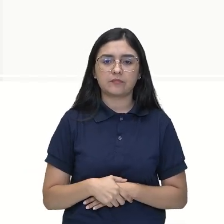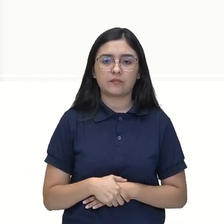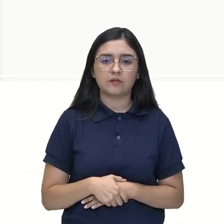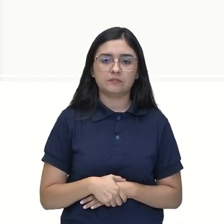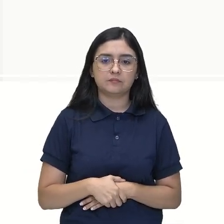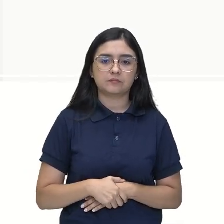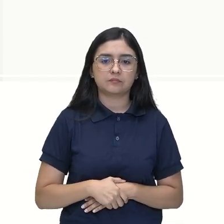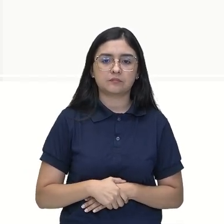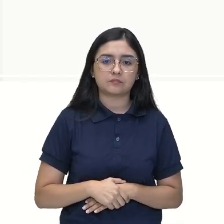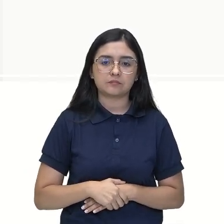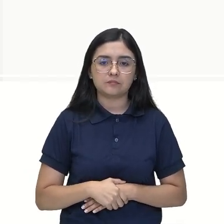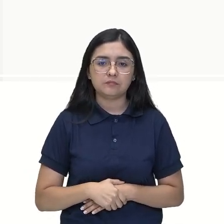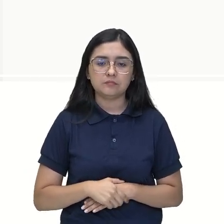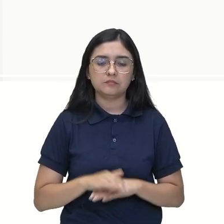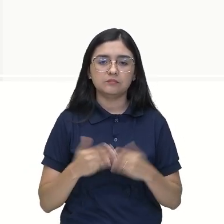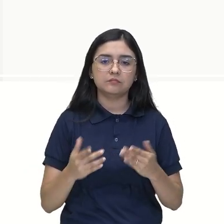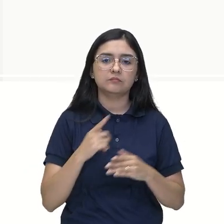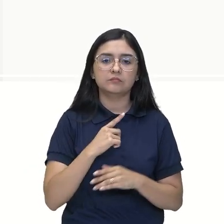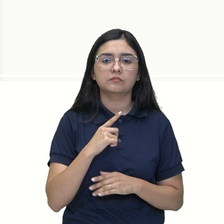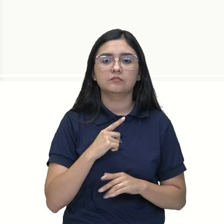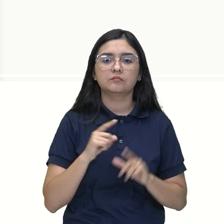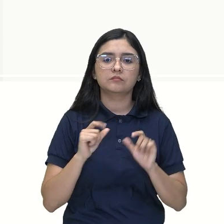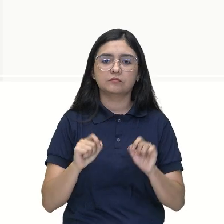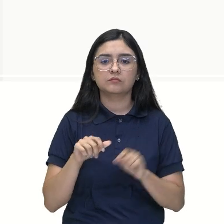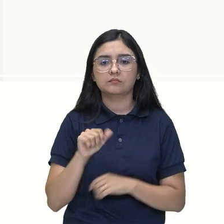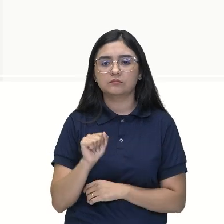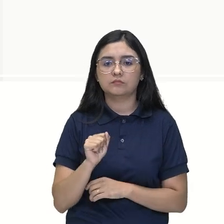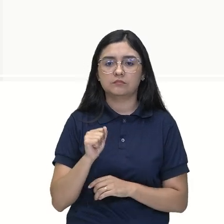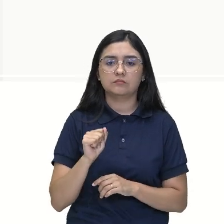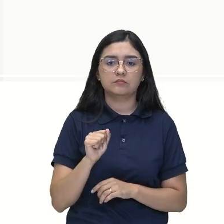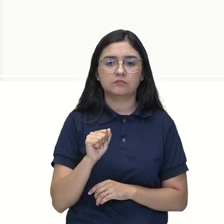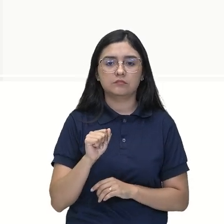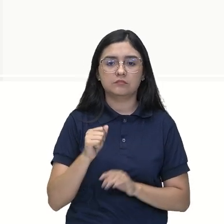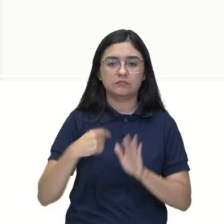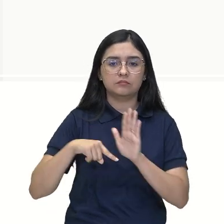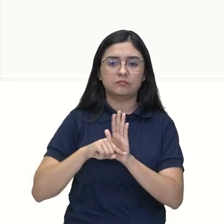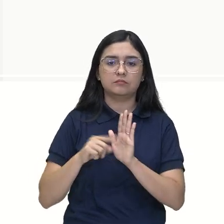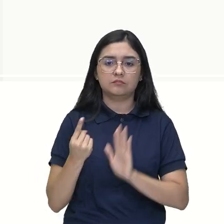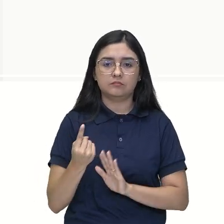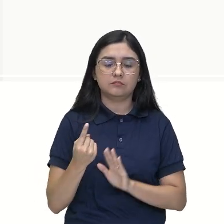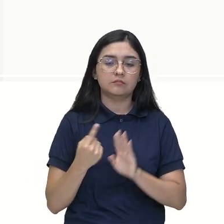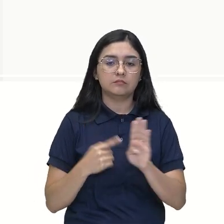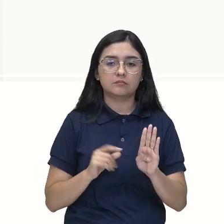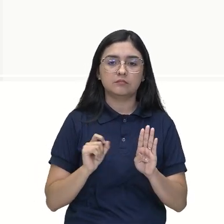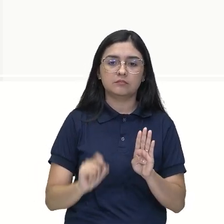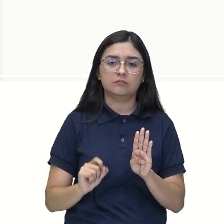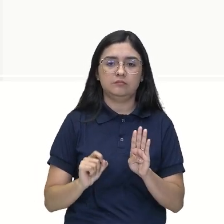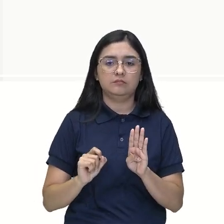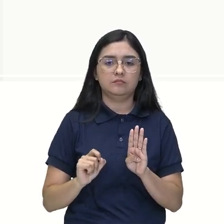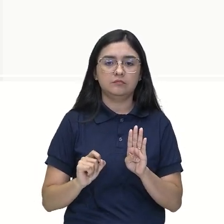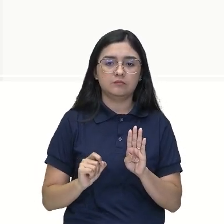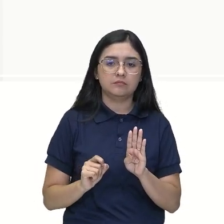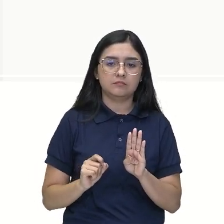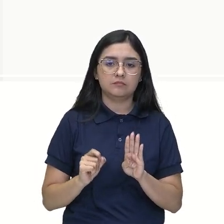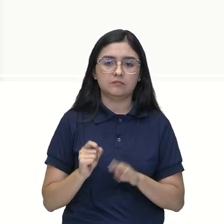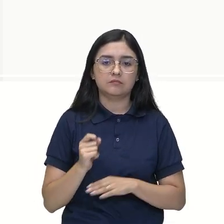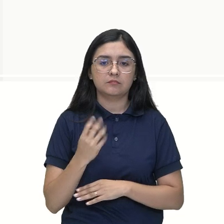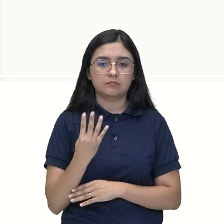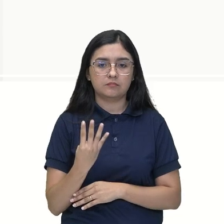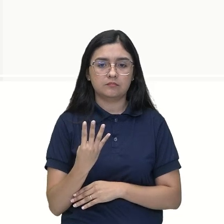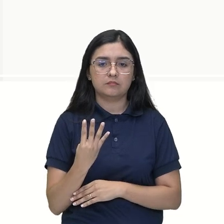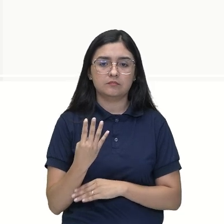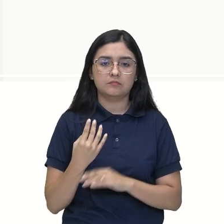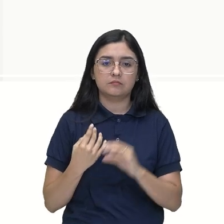Quanto que vale o coeficiente a? Menos 1. Coeficiente b, 4.